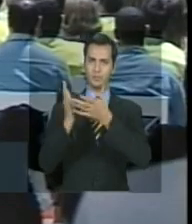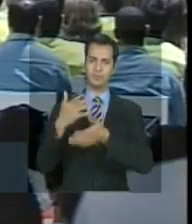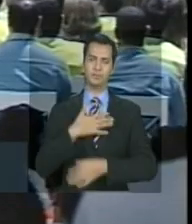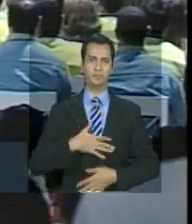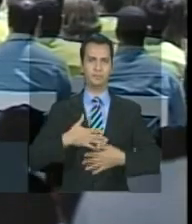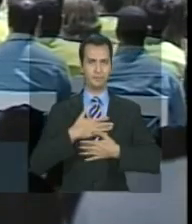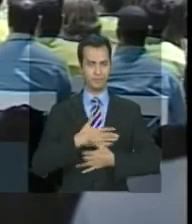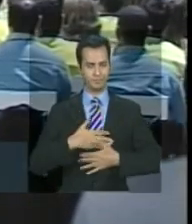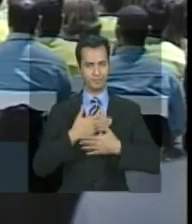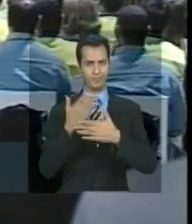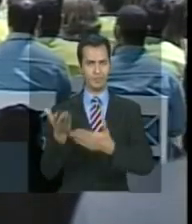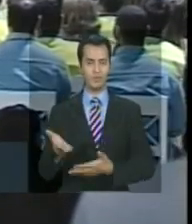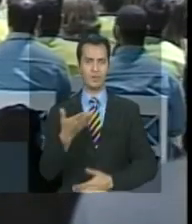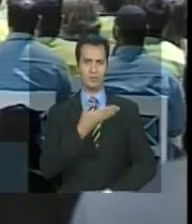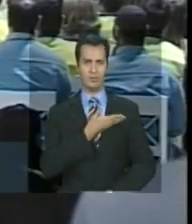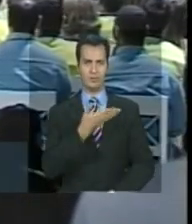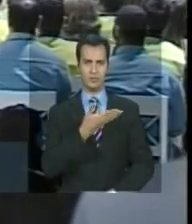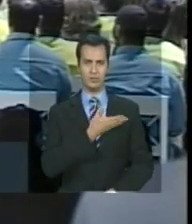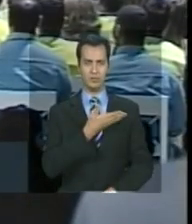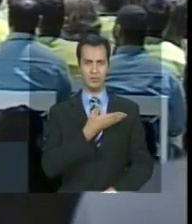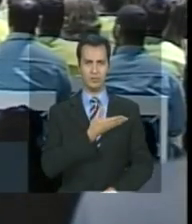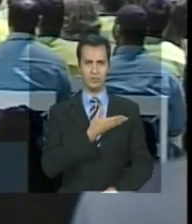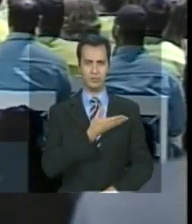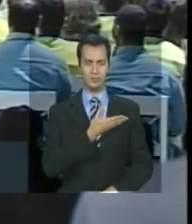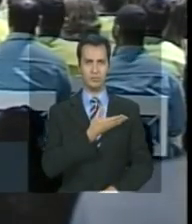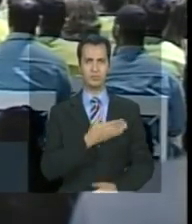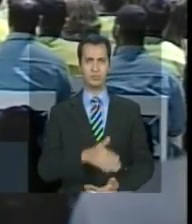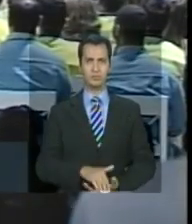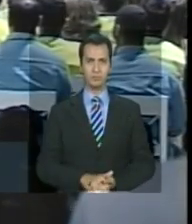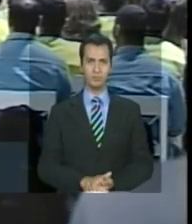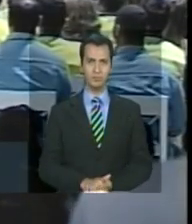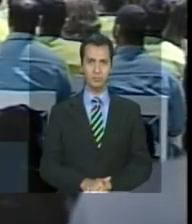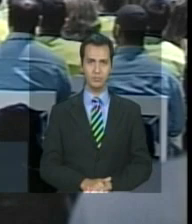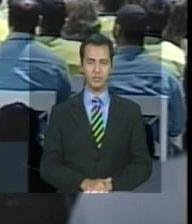querido amigo